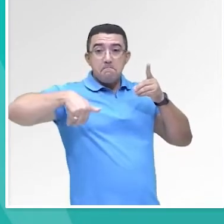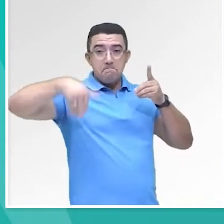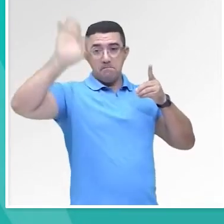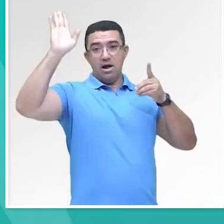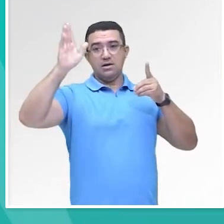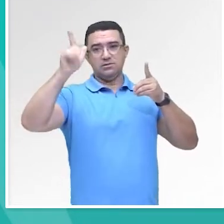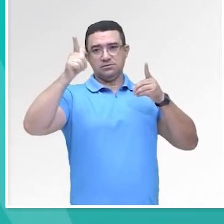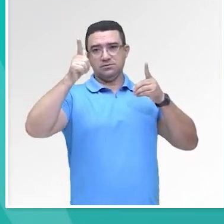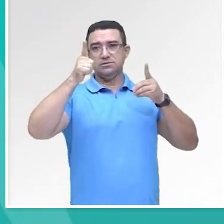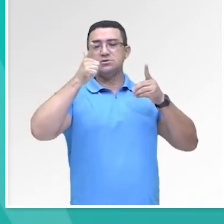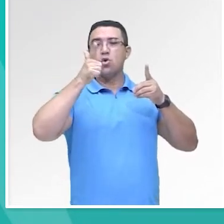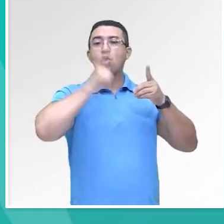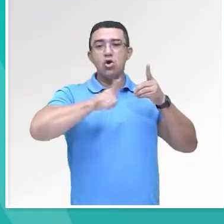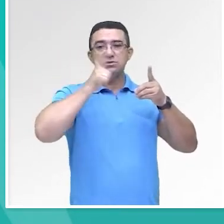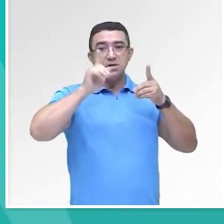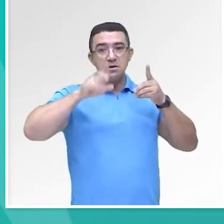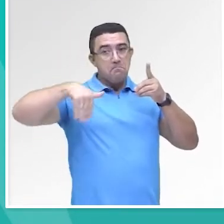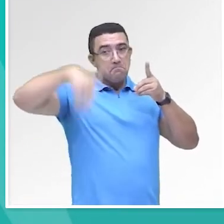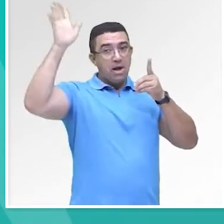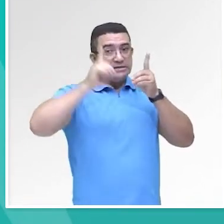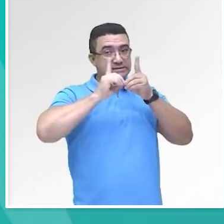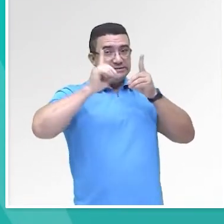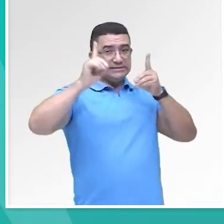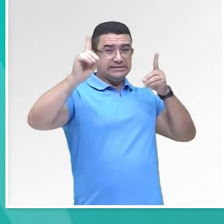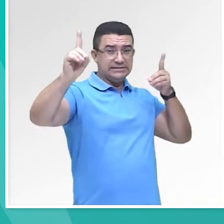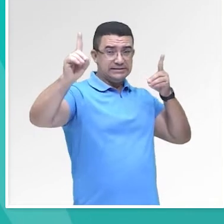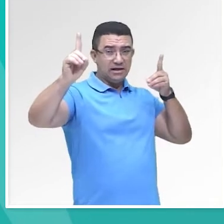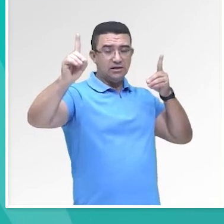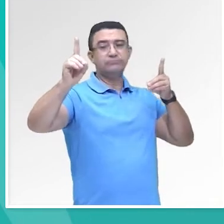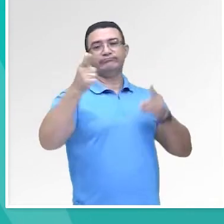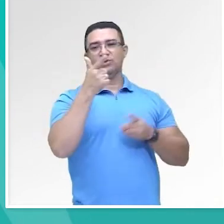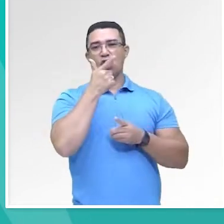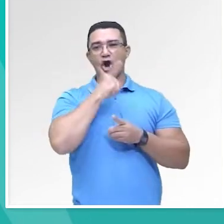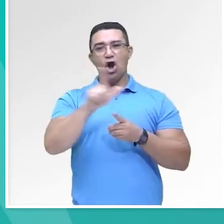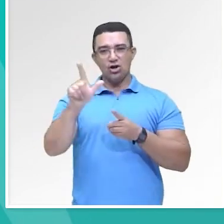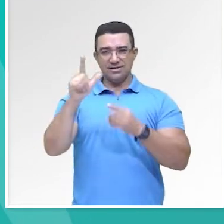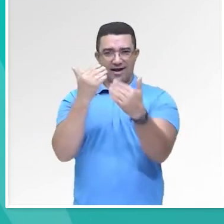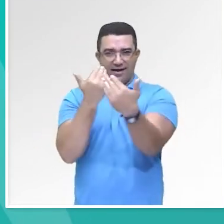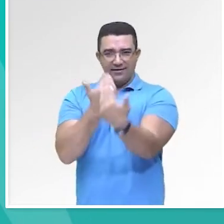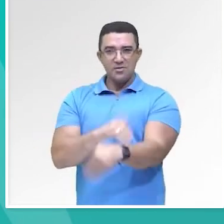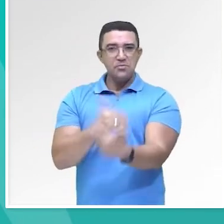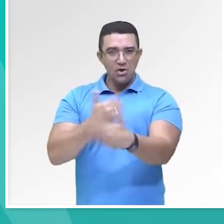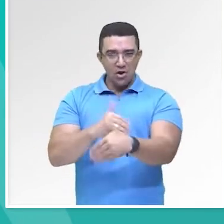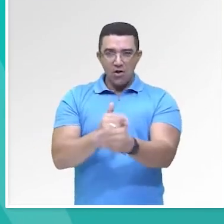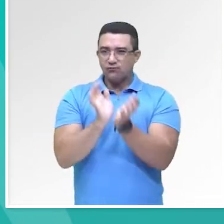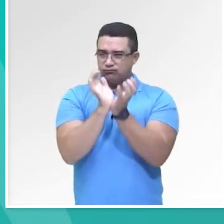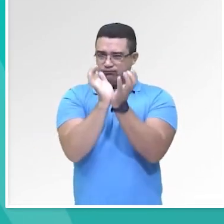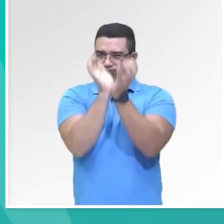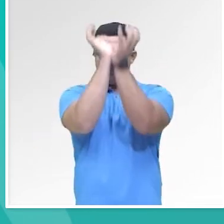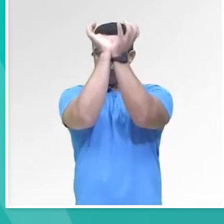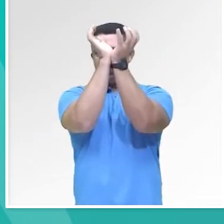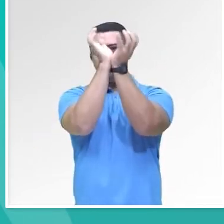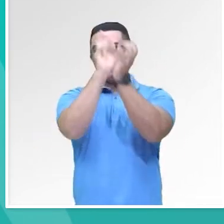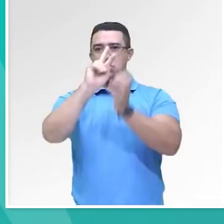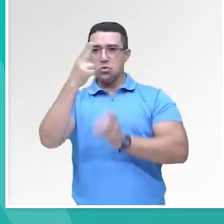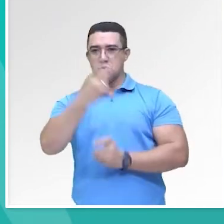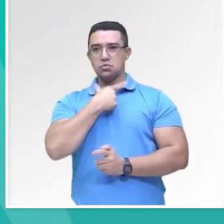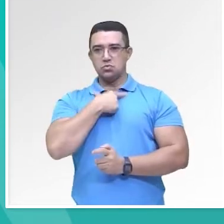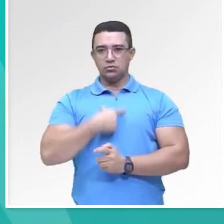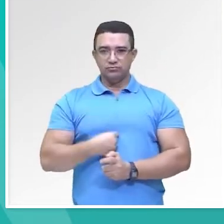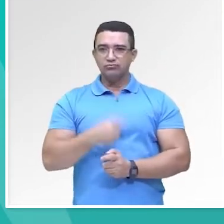é aquele que consegue saltar a maior distância, por isso que o nome é salto em distância,